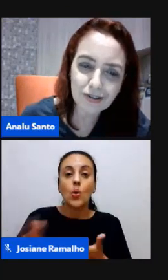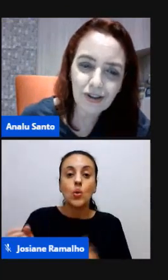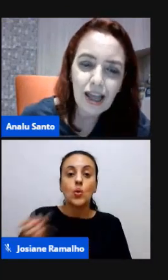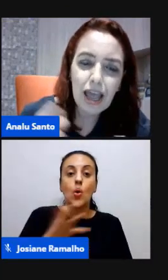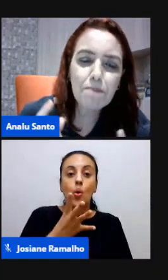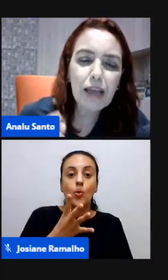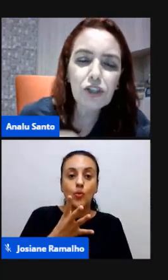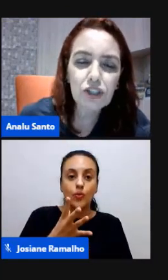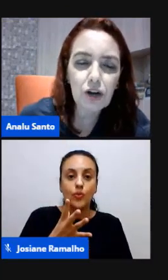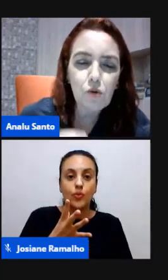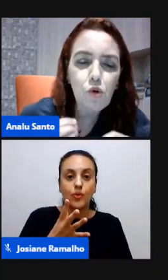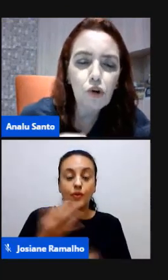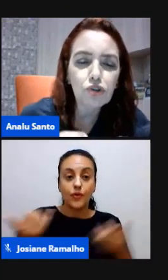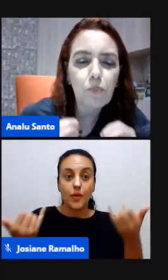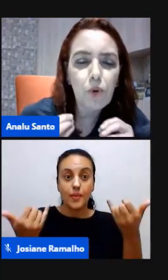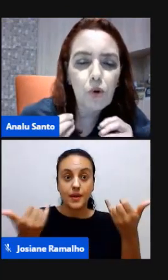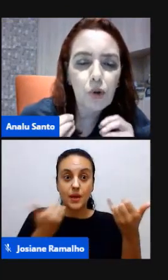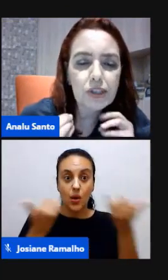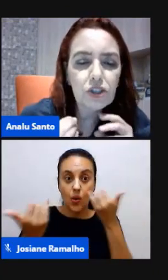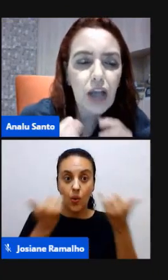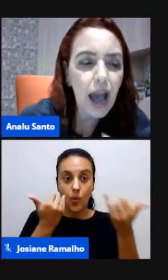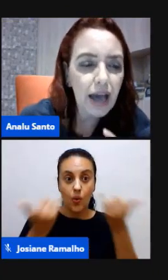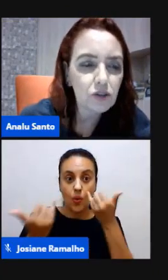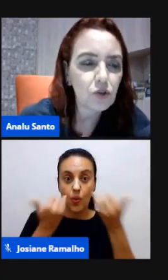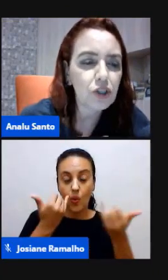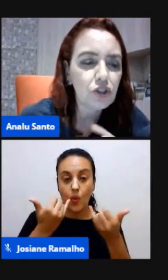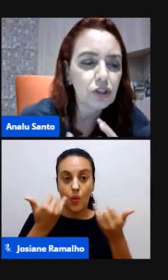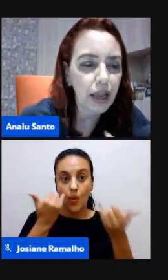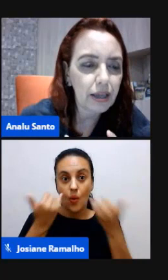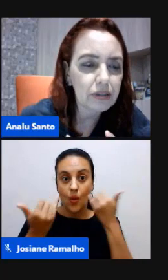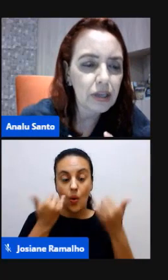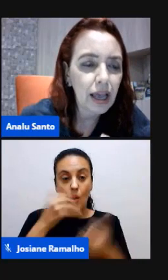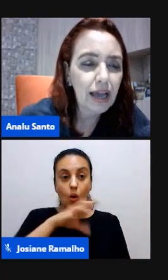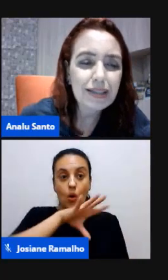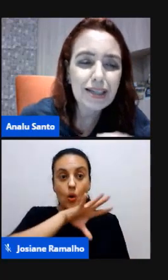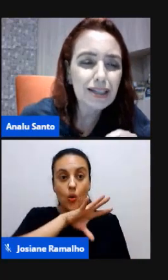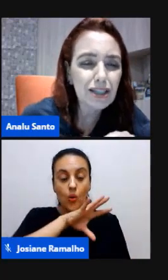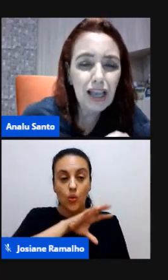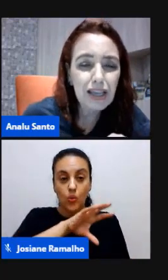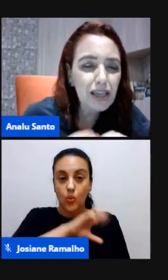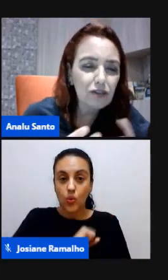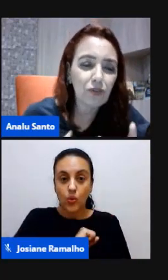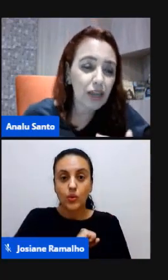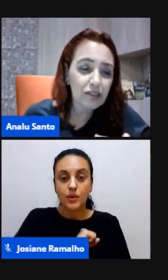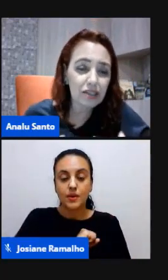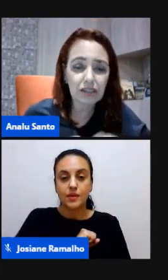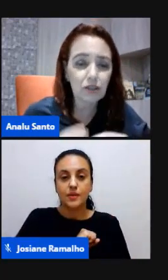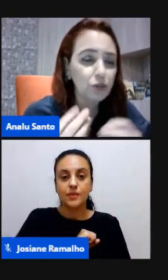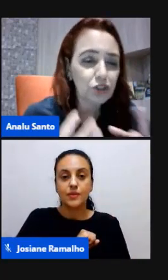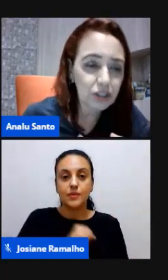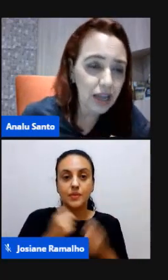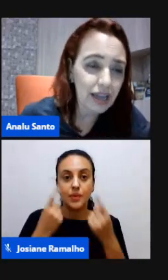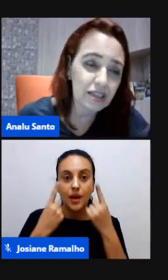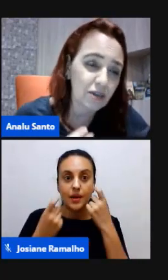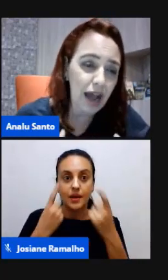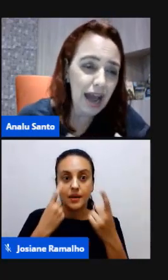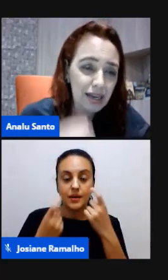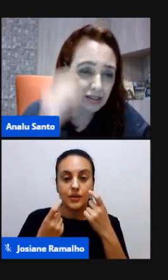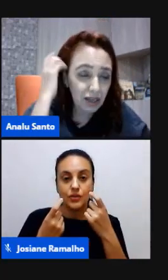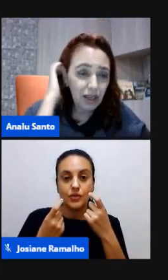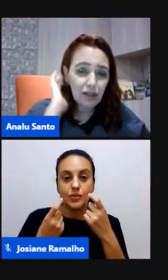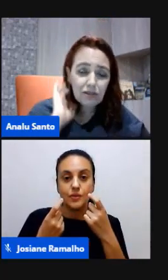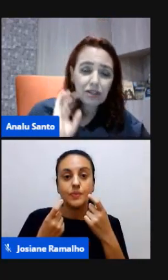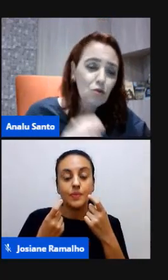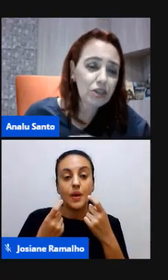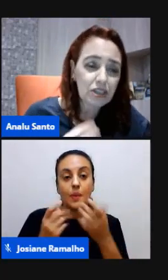crianças gostam. Paixão, gosto por coisas raras, originais. As crianças, e às vezes, são originais, são